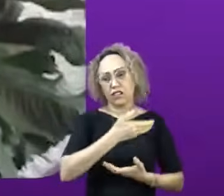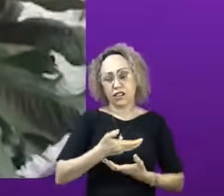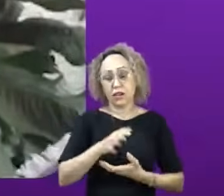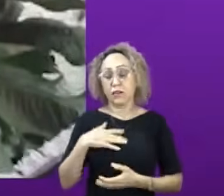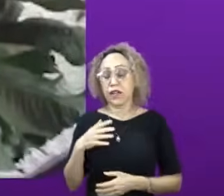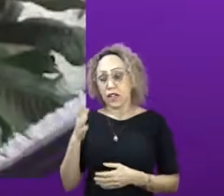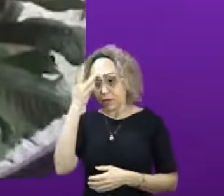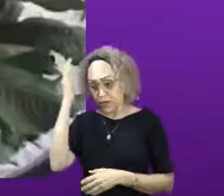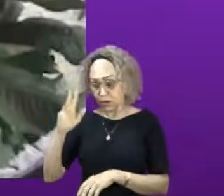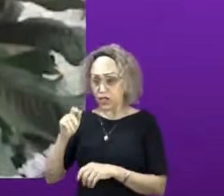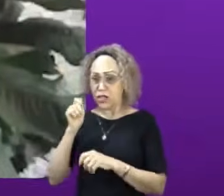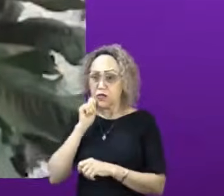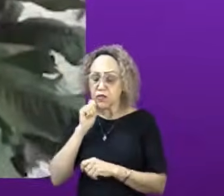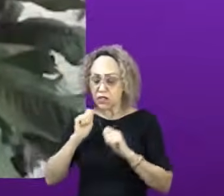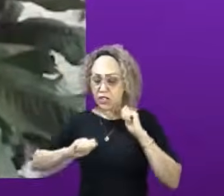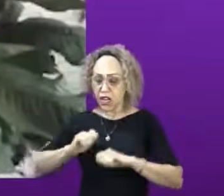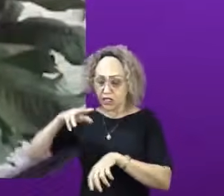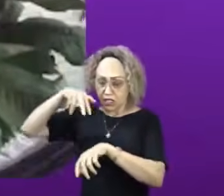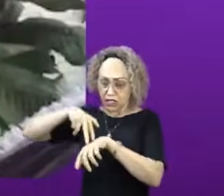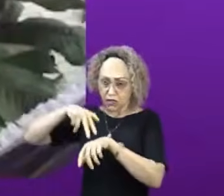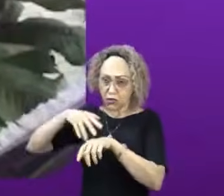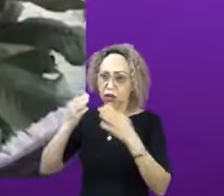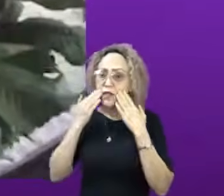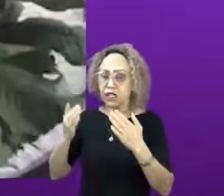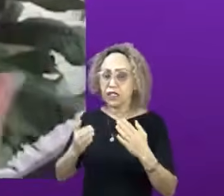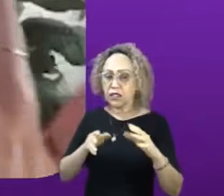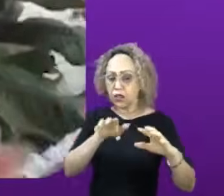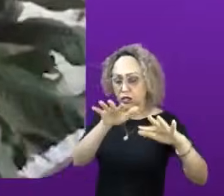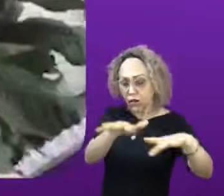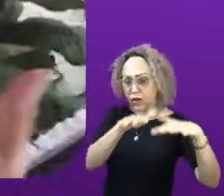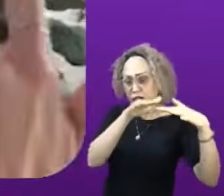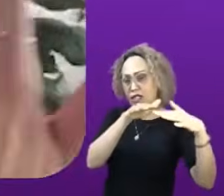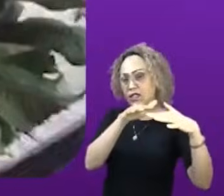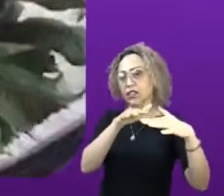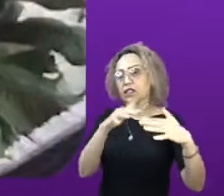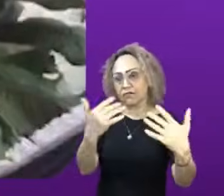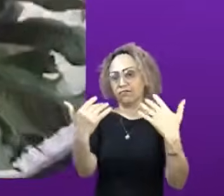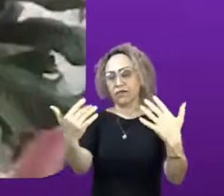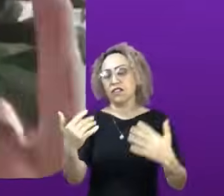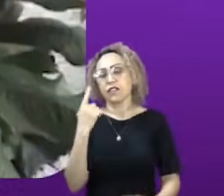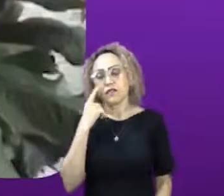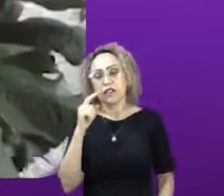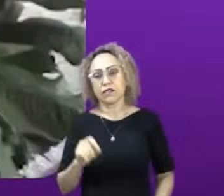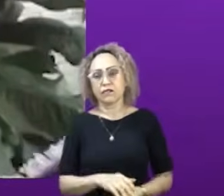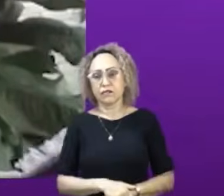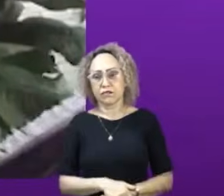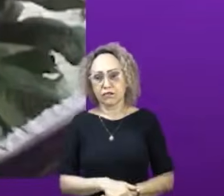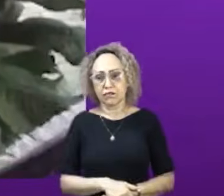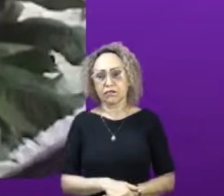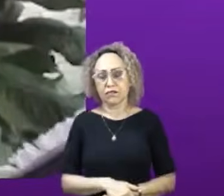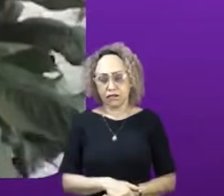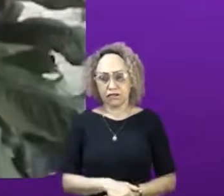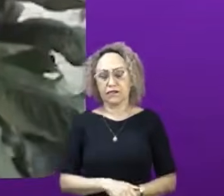quem assiste. Então, e tanto para quem está aí nessa